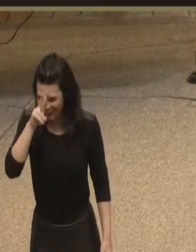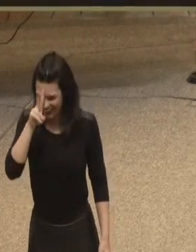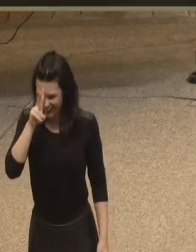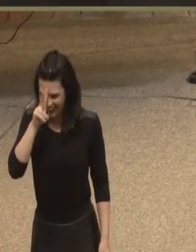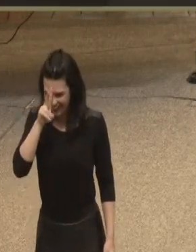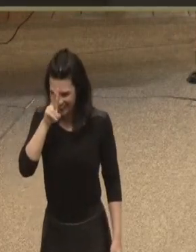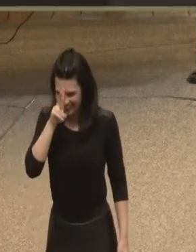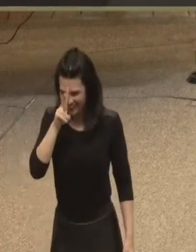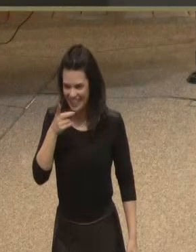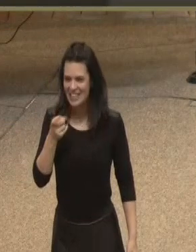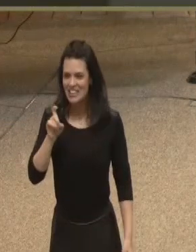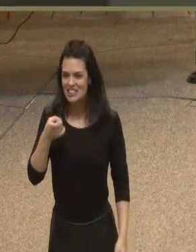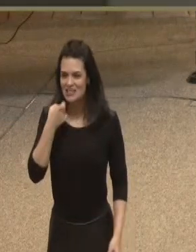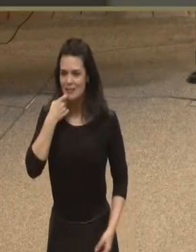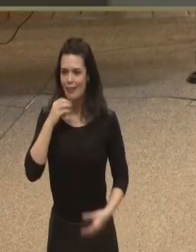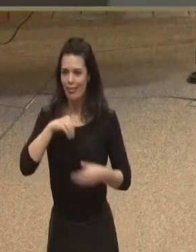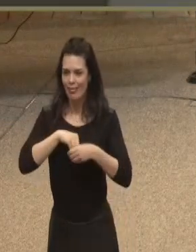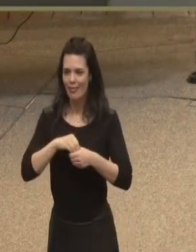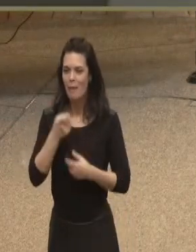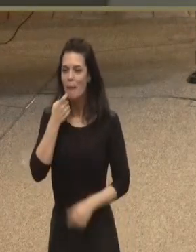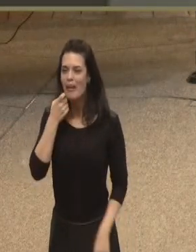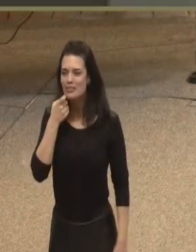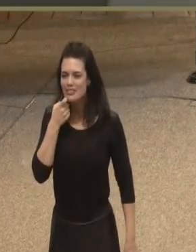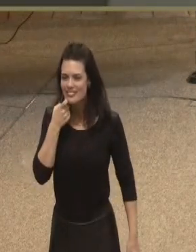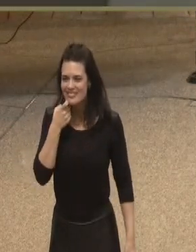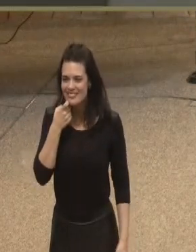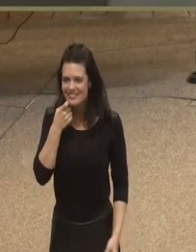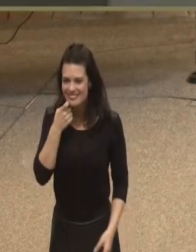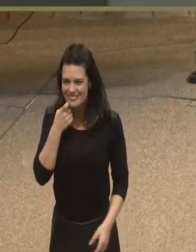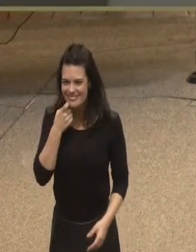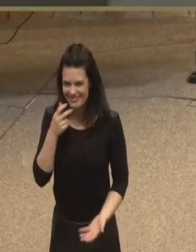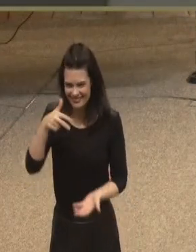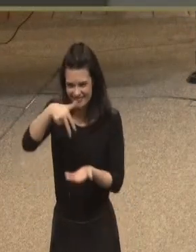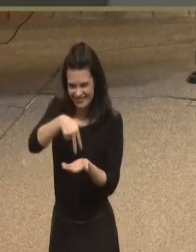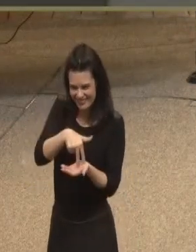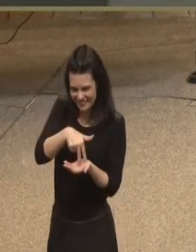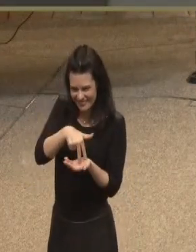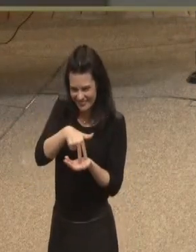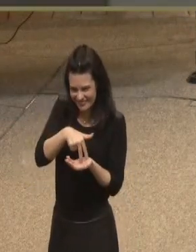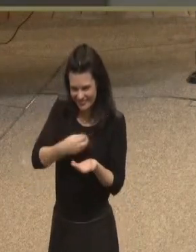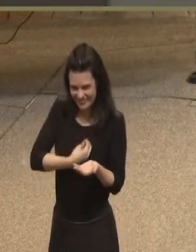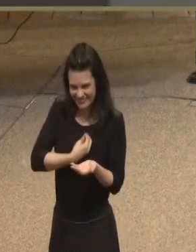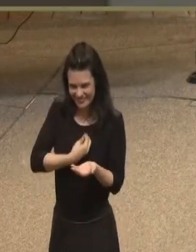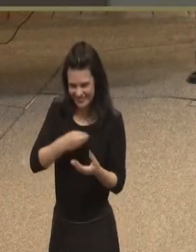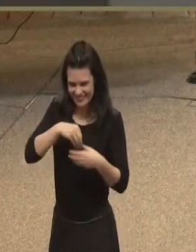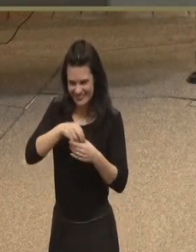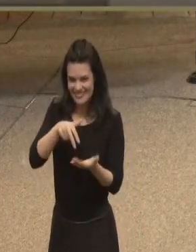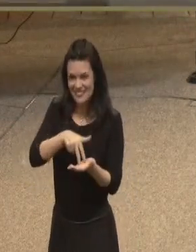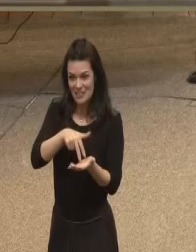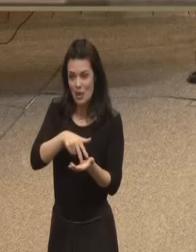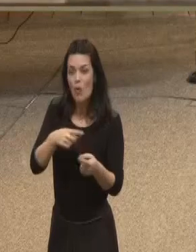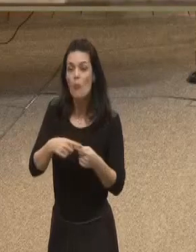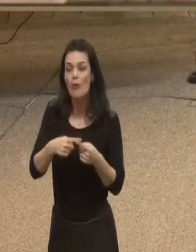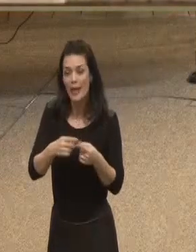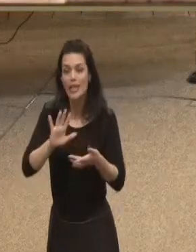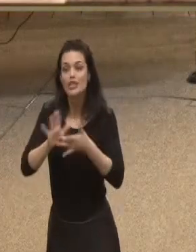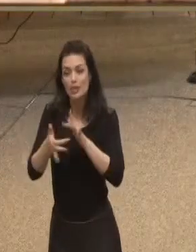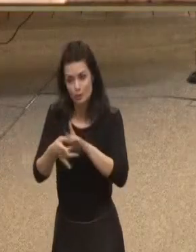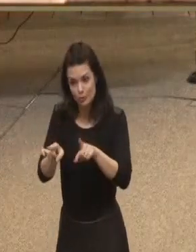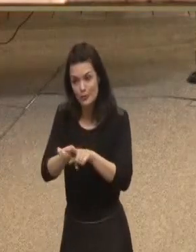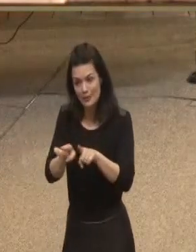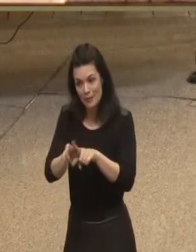Jesus, ao dizer isso, já preparava a mente daquelas pessoas para que se lembrassem que ele passaria 3